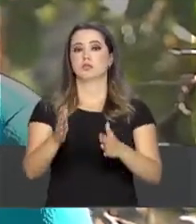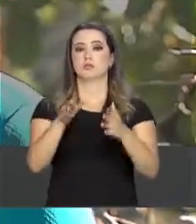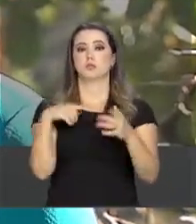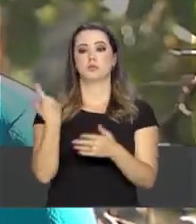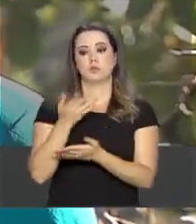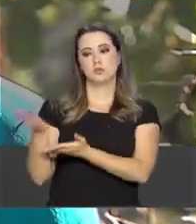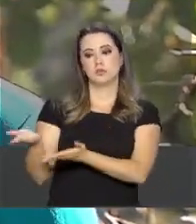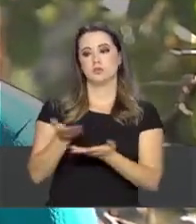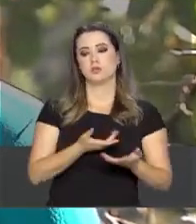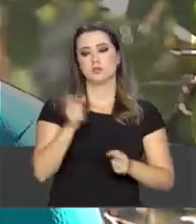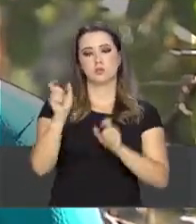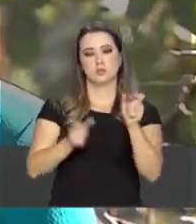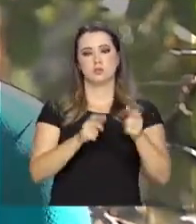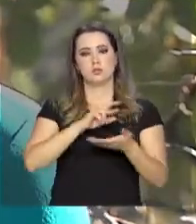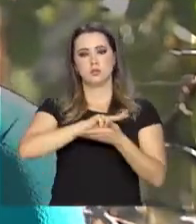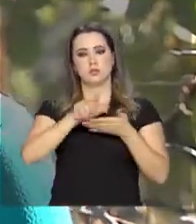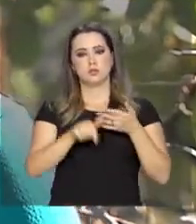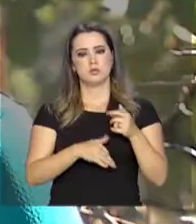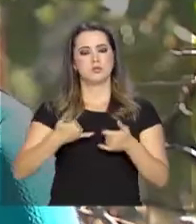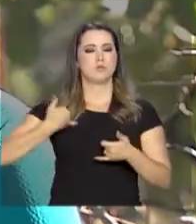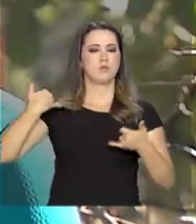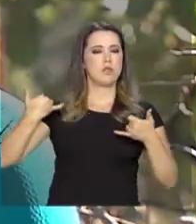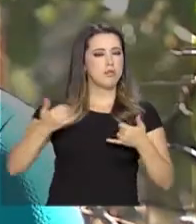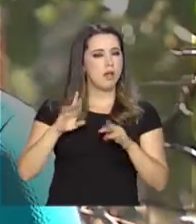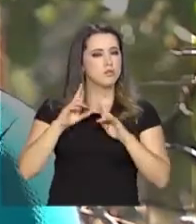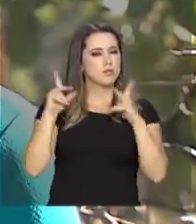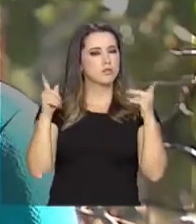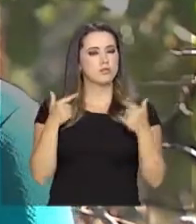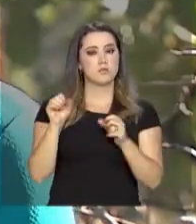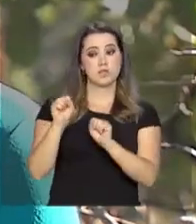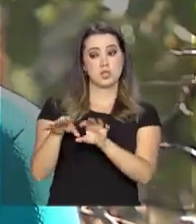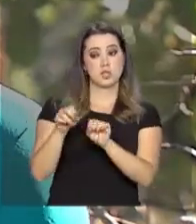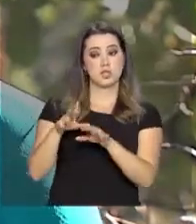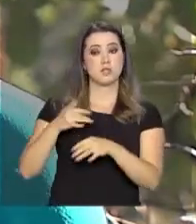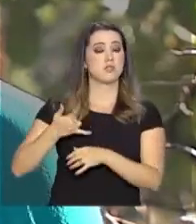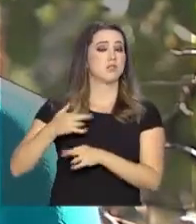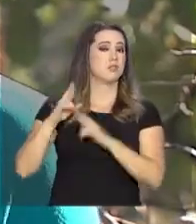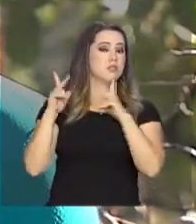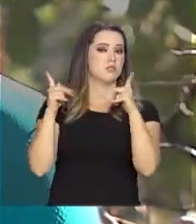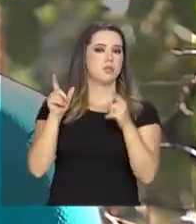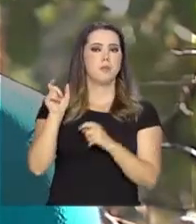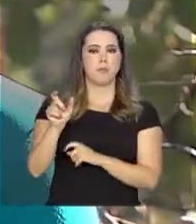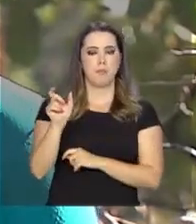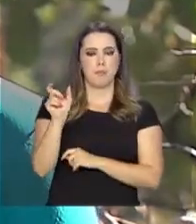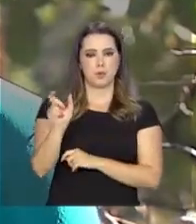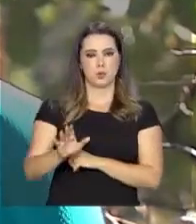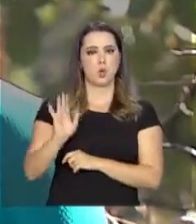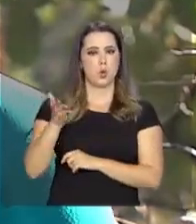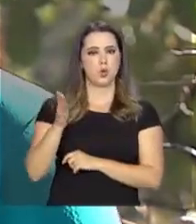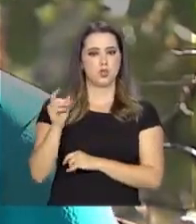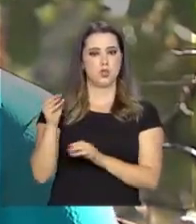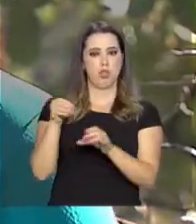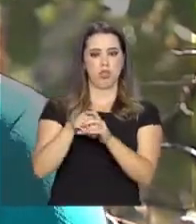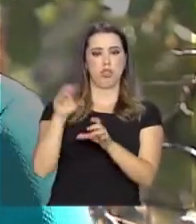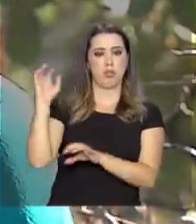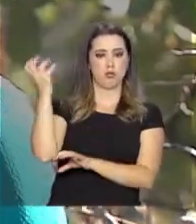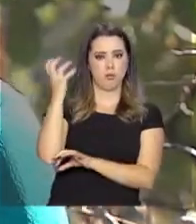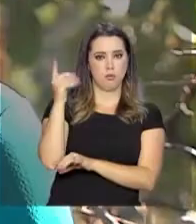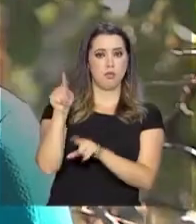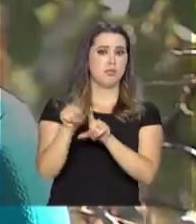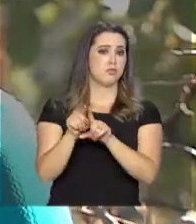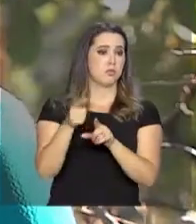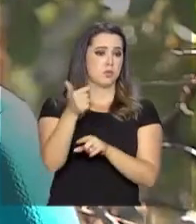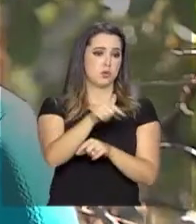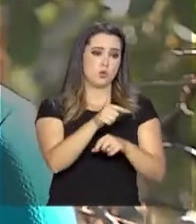gente de diferentes perfis, diferentes idades, diferentes formações, tanto gente que já tem a formação na área ambiental, quanto gente de